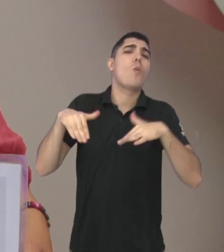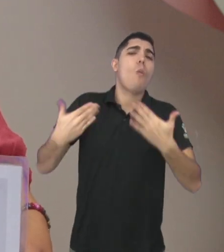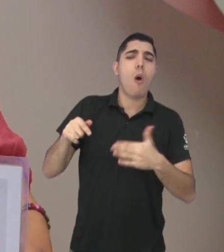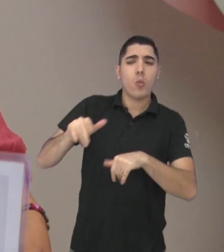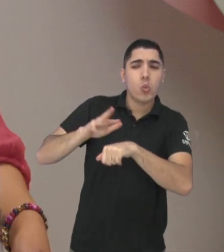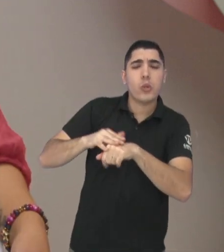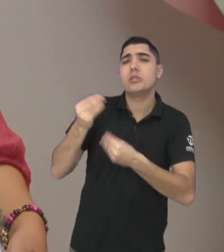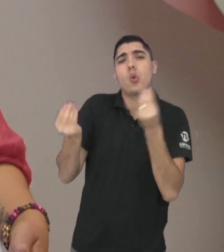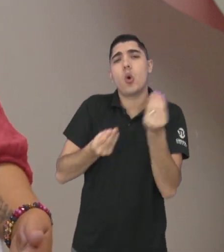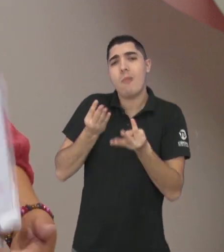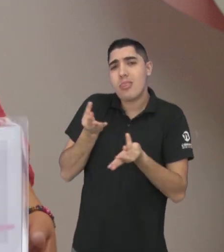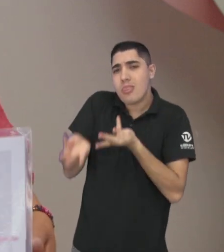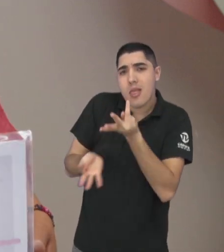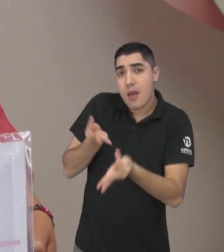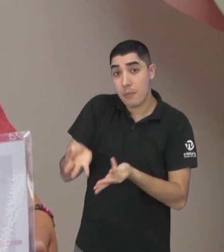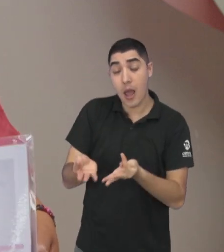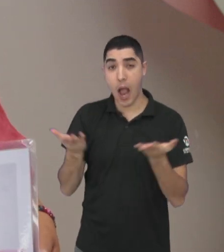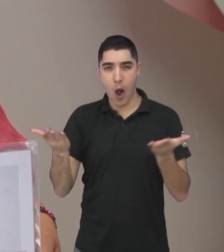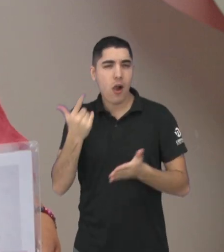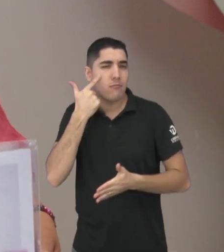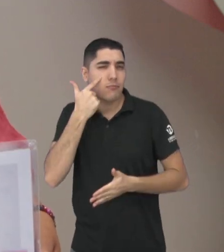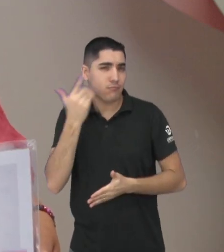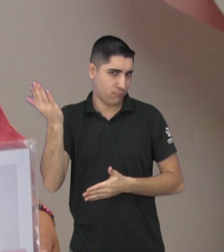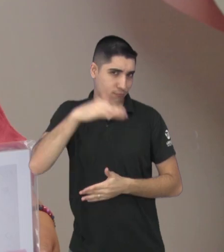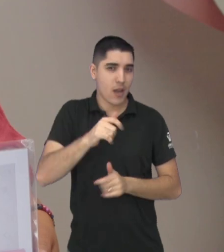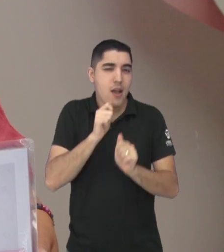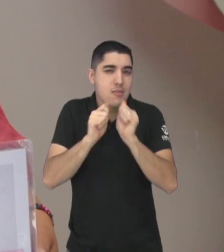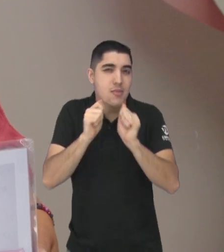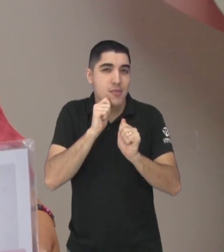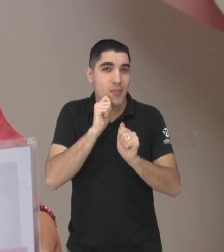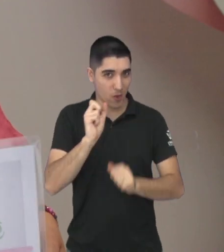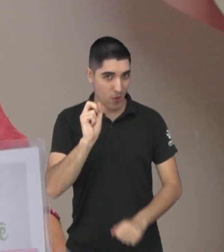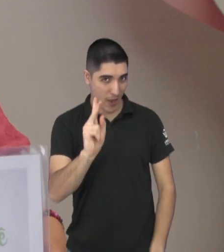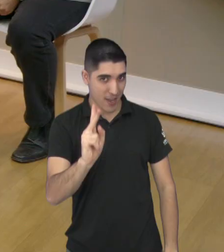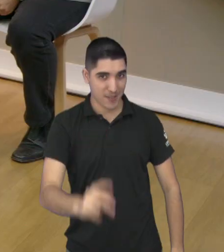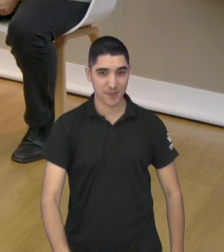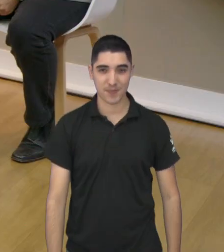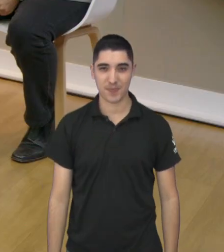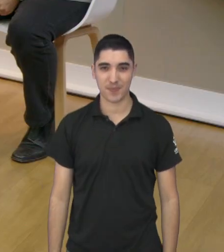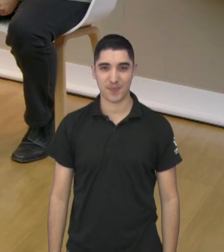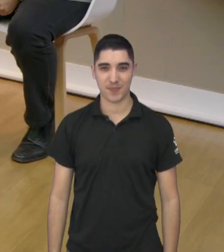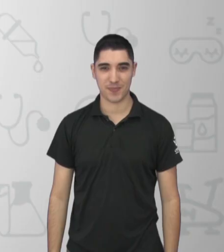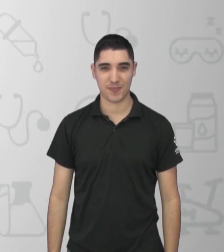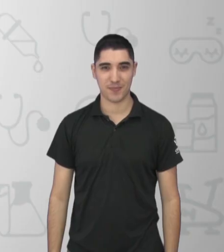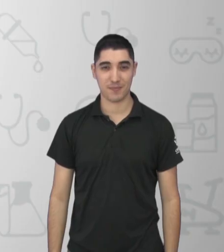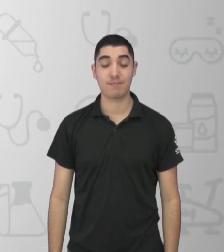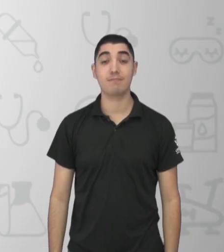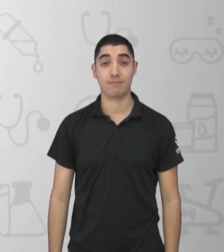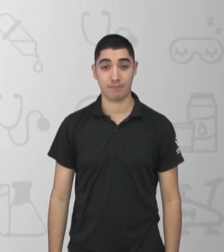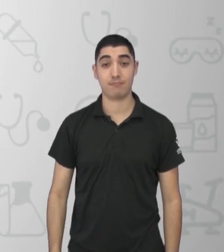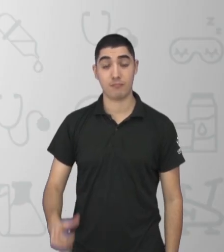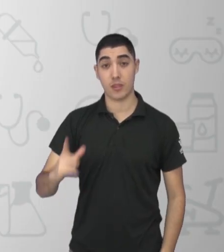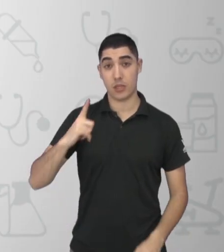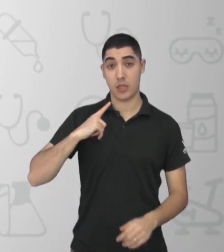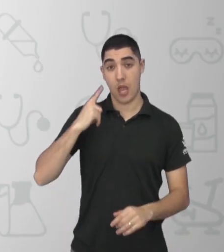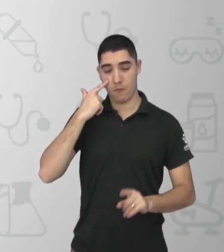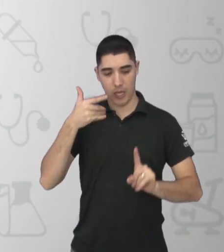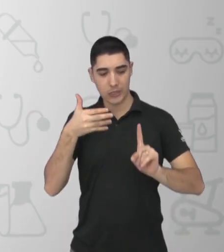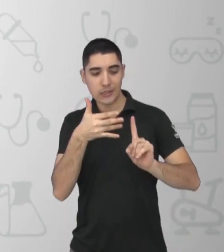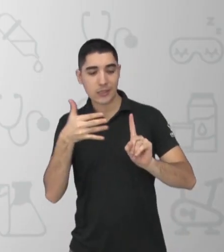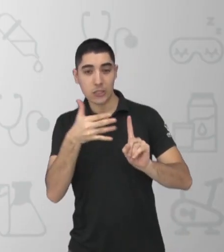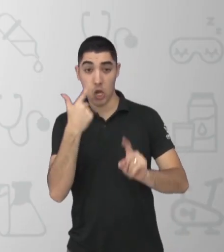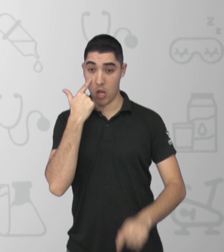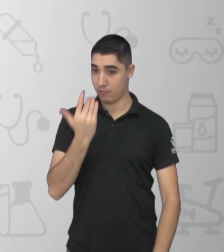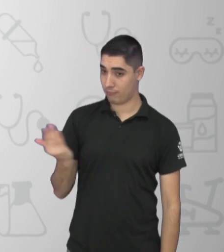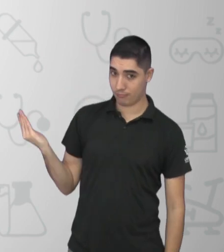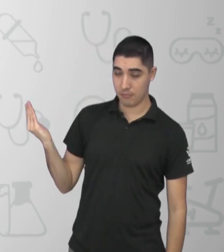como tratar, eu te convido para assistir uma reportagem. Vamos lá? A síndrome mão, pé e boca é